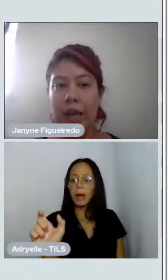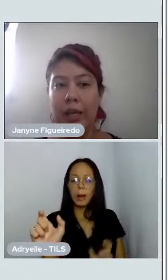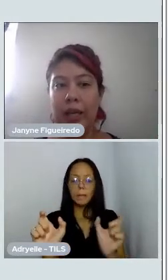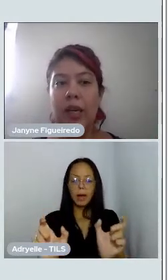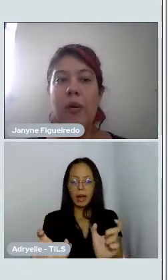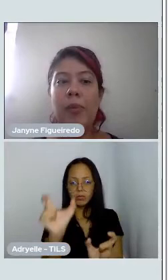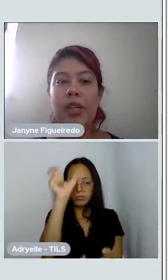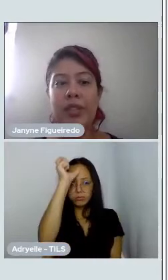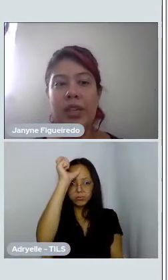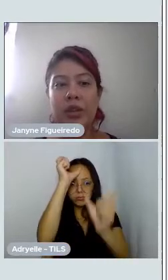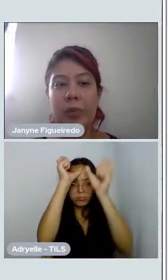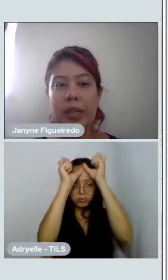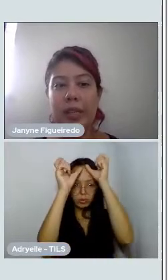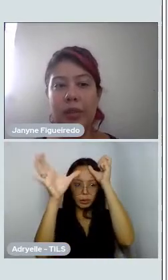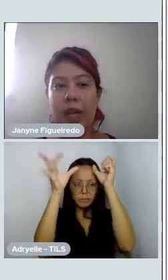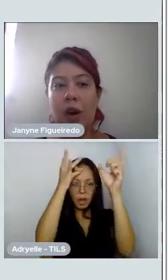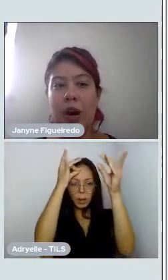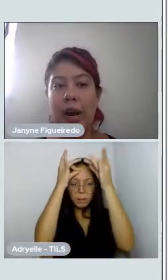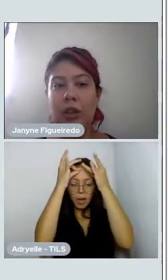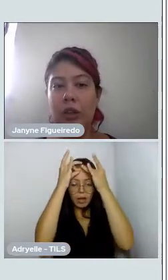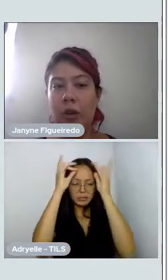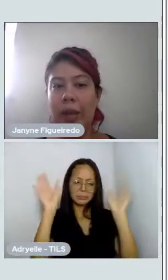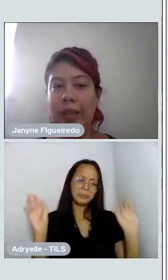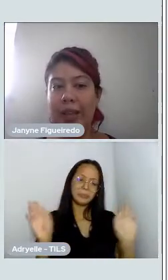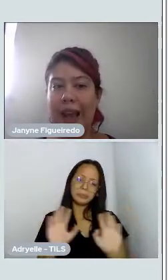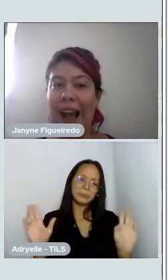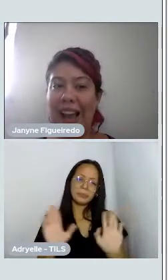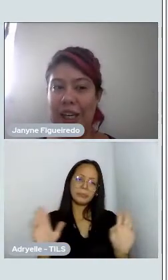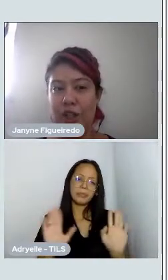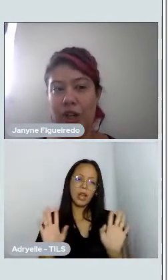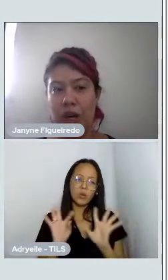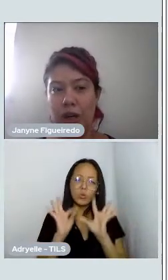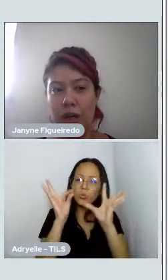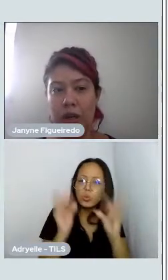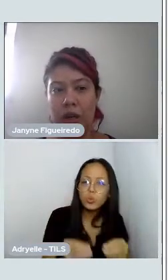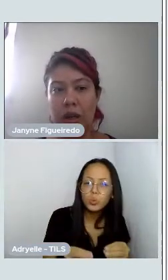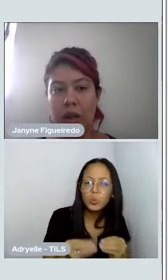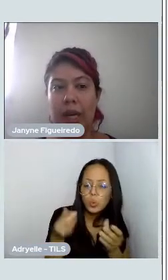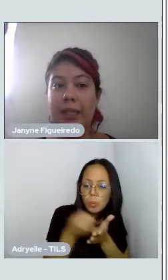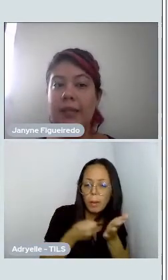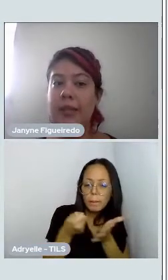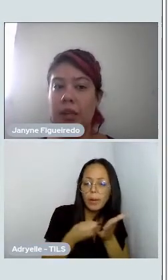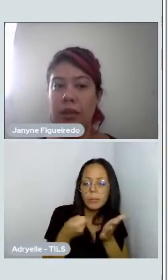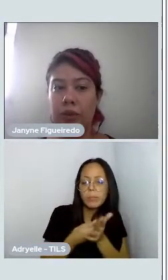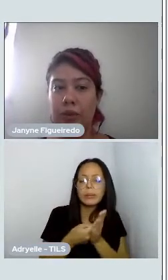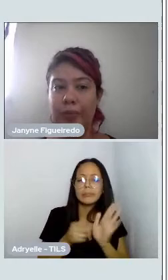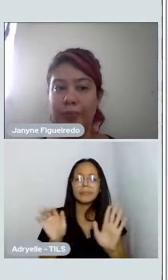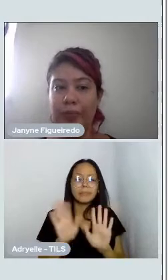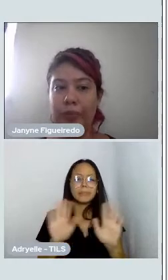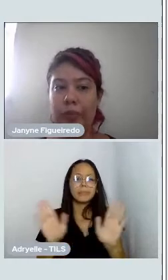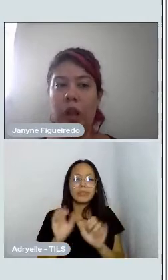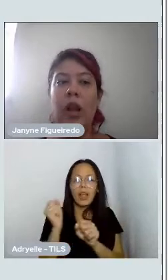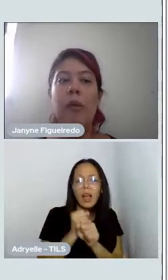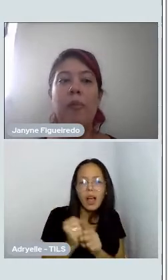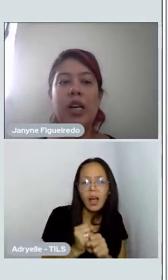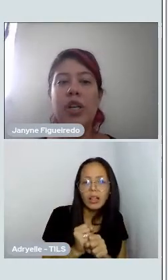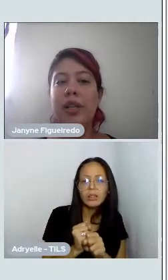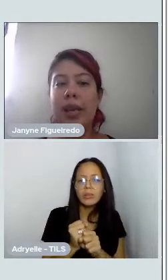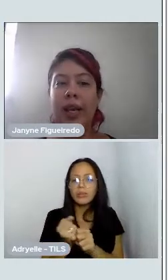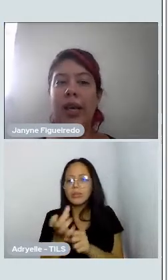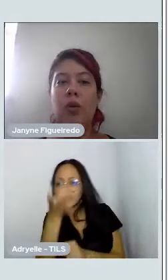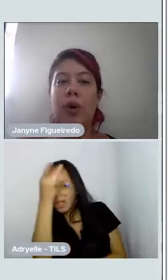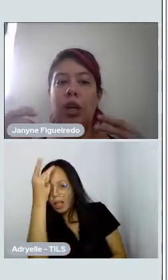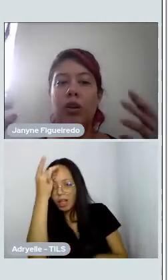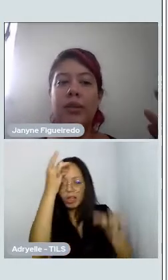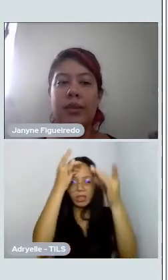ilustrar o slide, mas vocês não precisam decorar totalmente à risca esses anos.